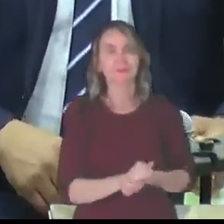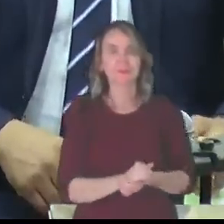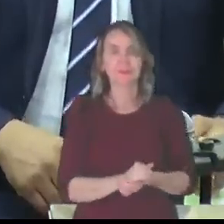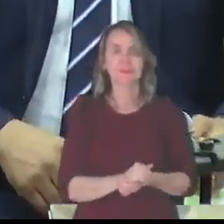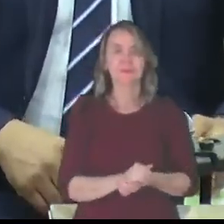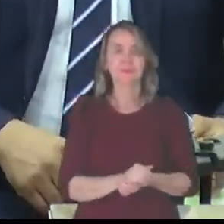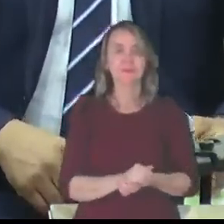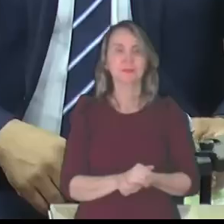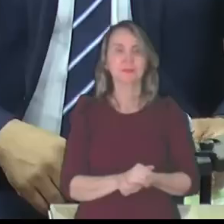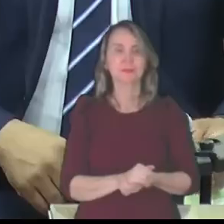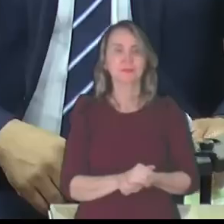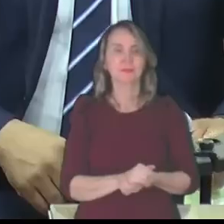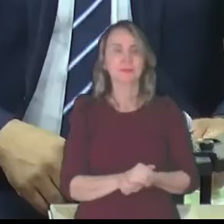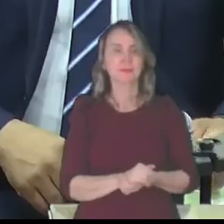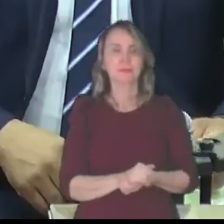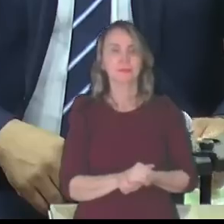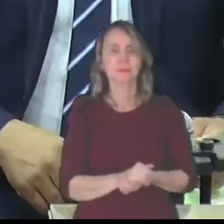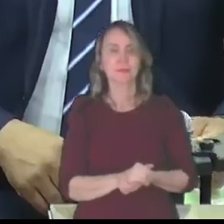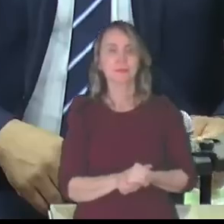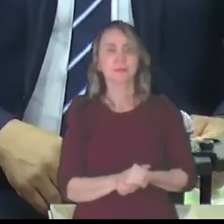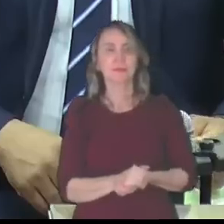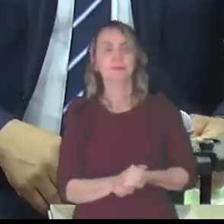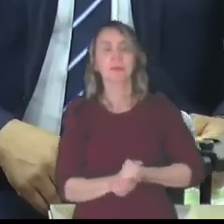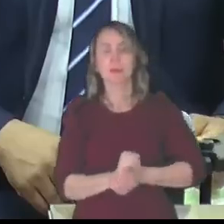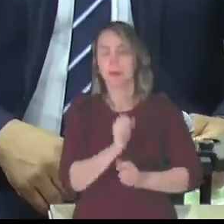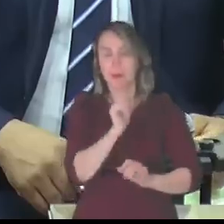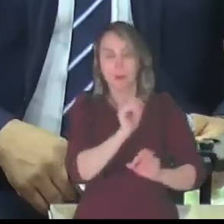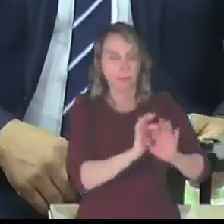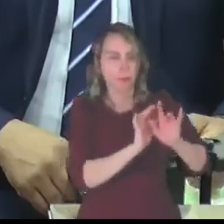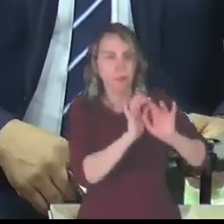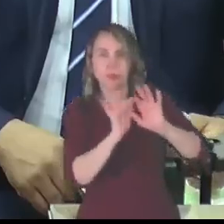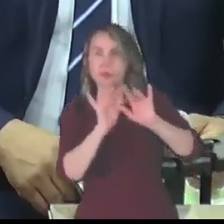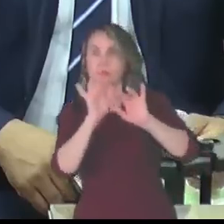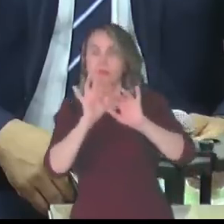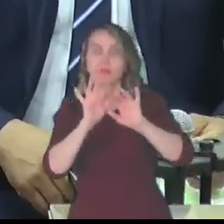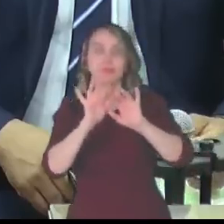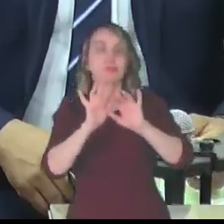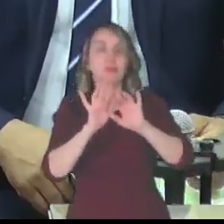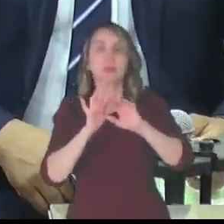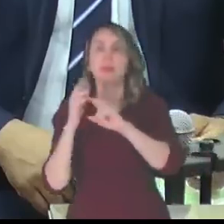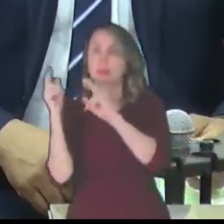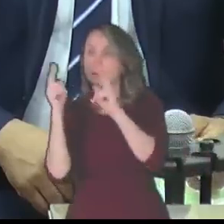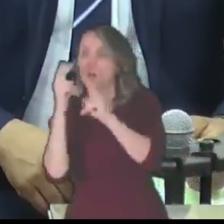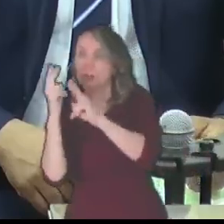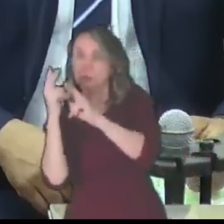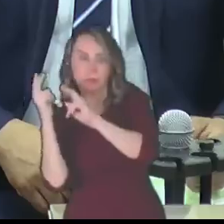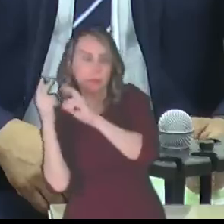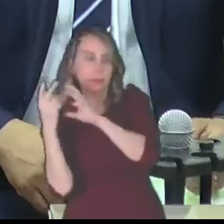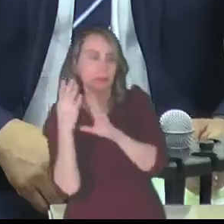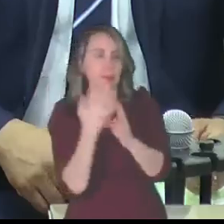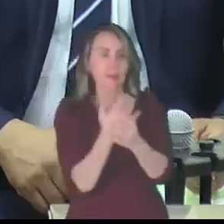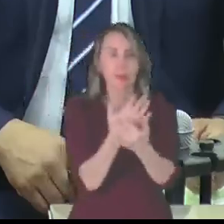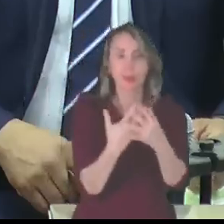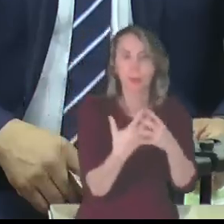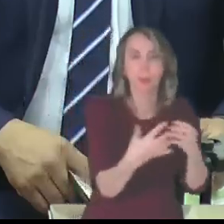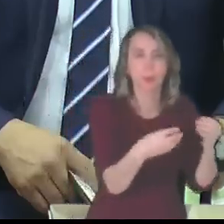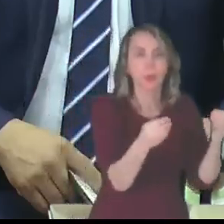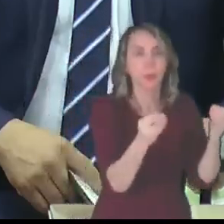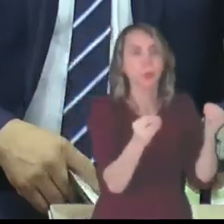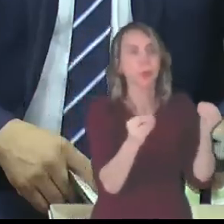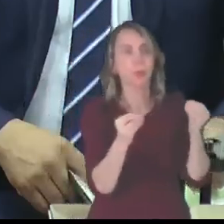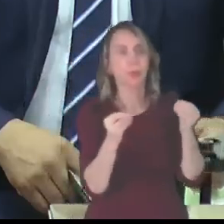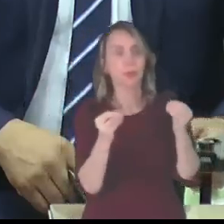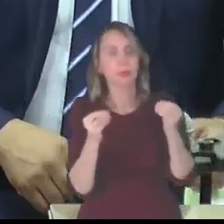como se em pele a fumaça assim tu usa em peles quer que o vento faz com a fumaça quer que o vento faz